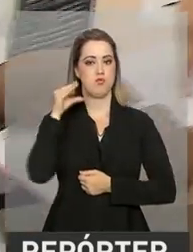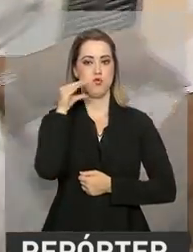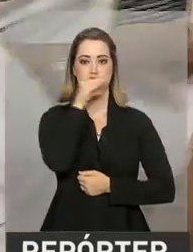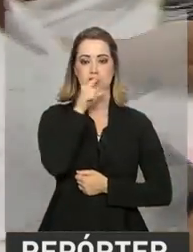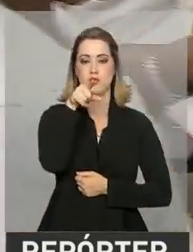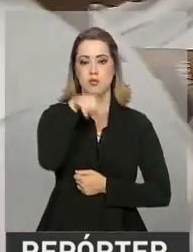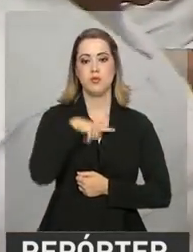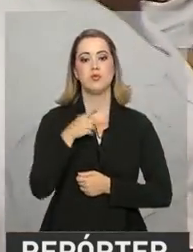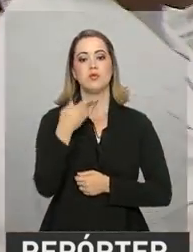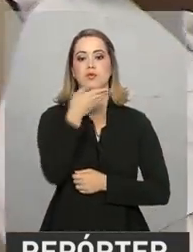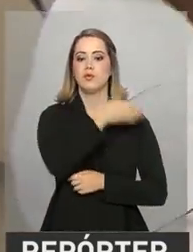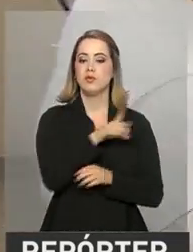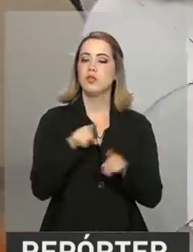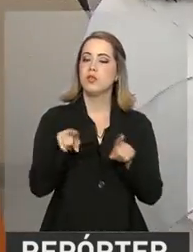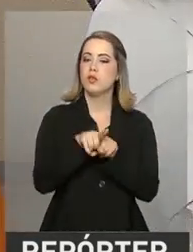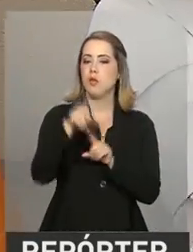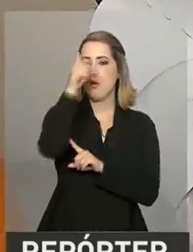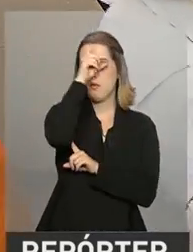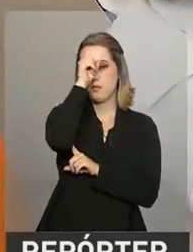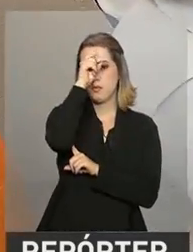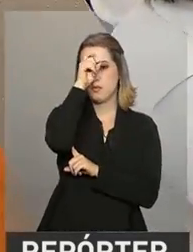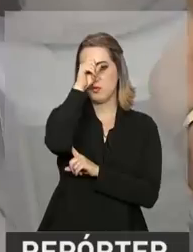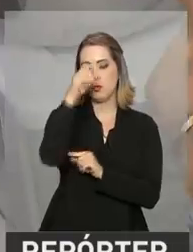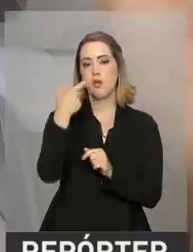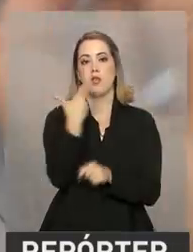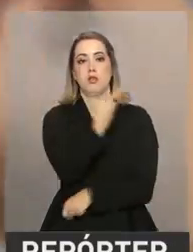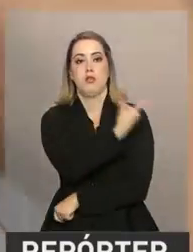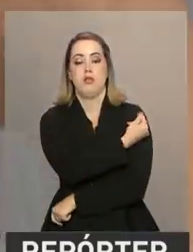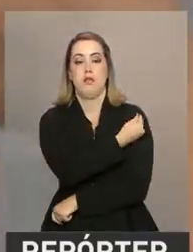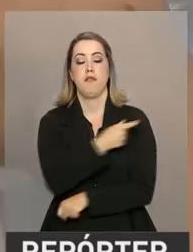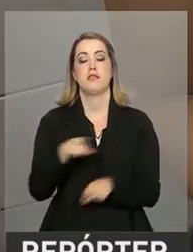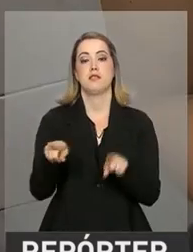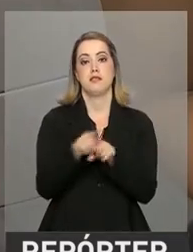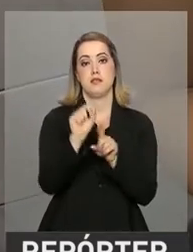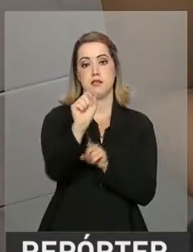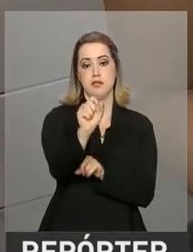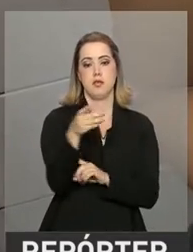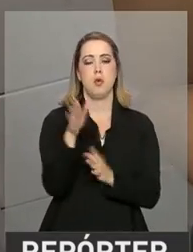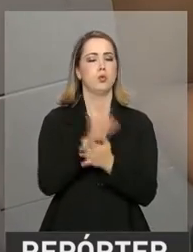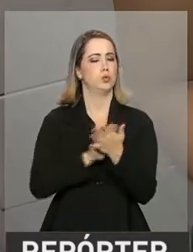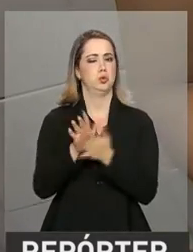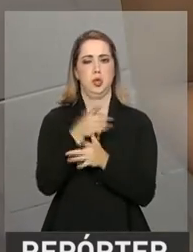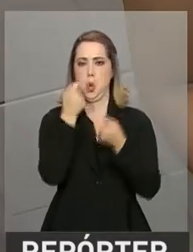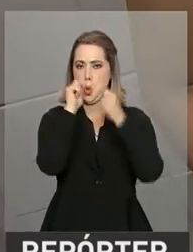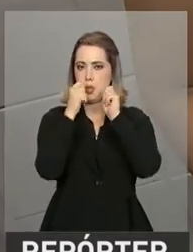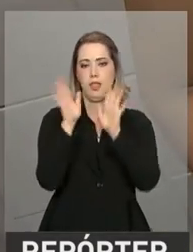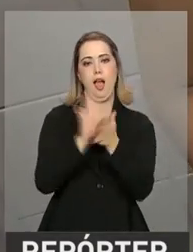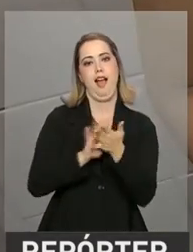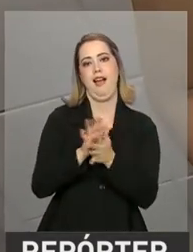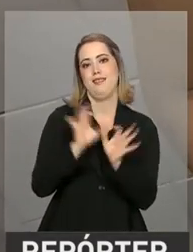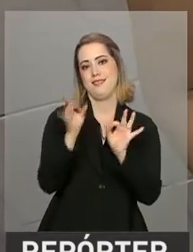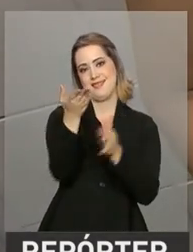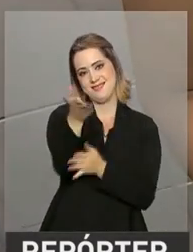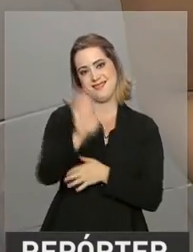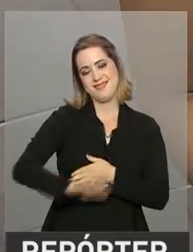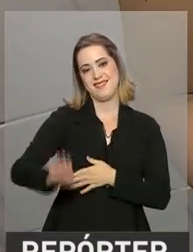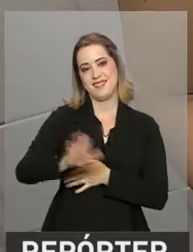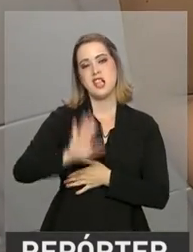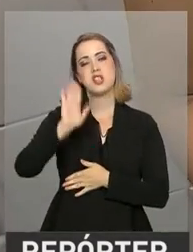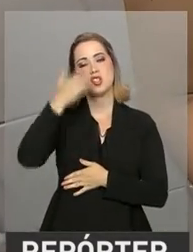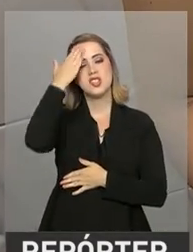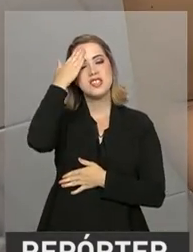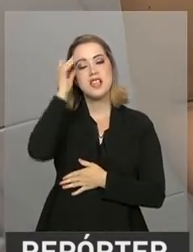de saúde em Brasília para se proteger contra a febre amarela. Na hora da vacina, nada de choro. A pequenininha já sabe